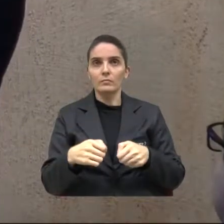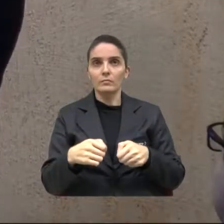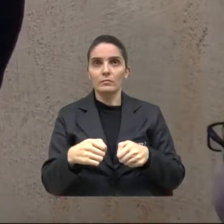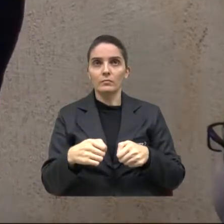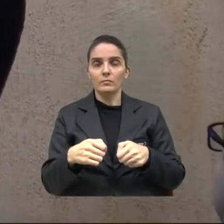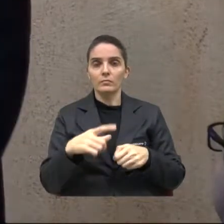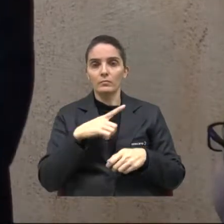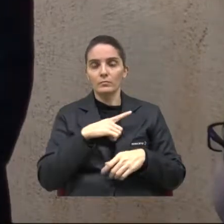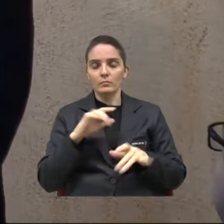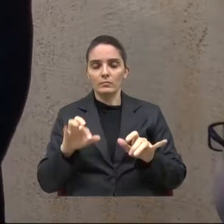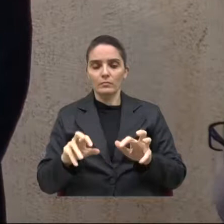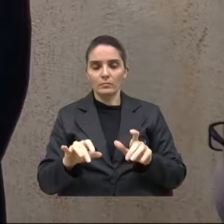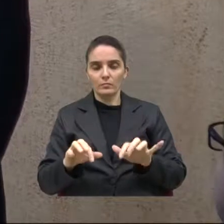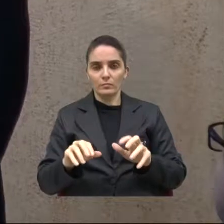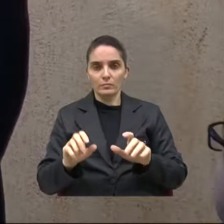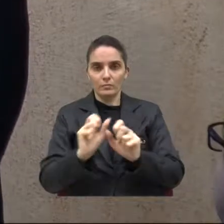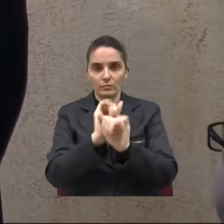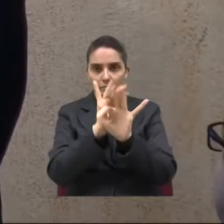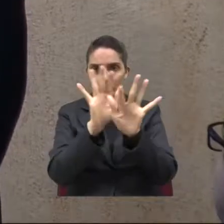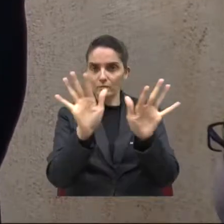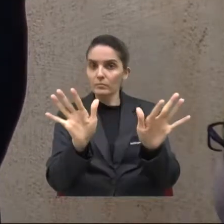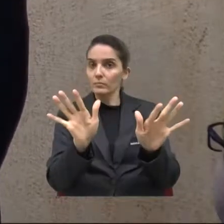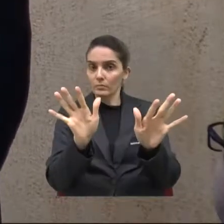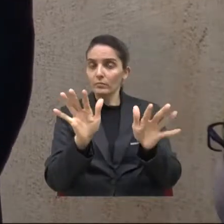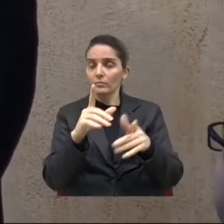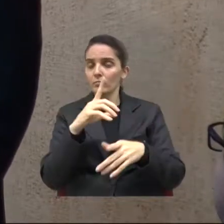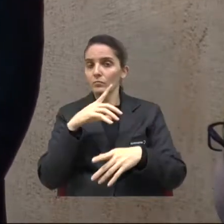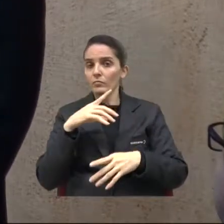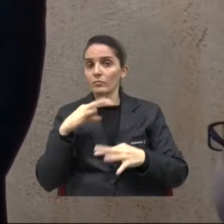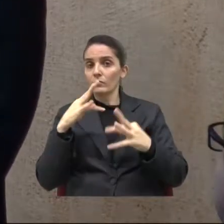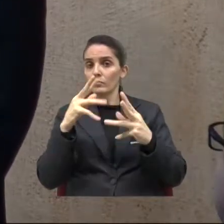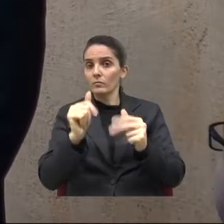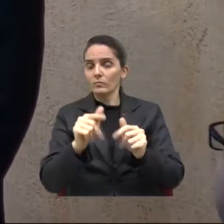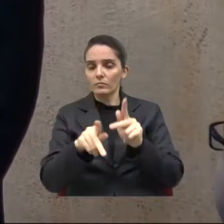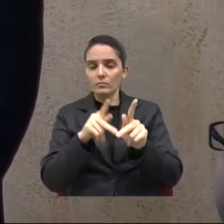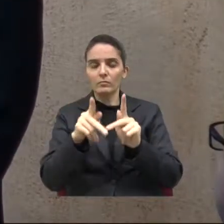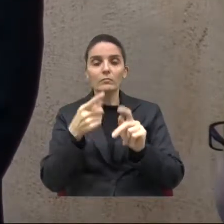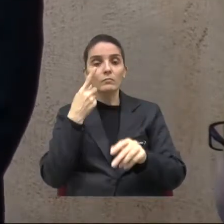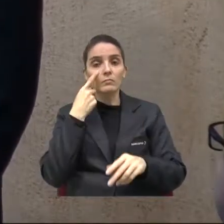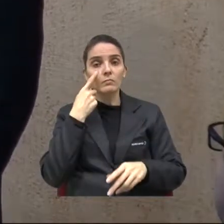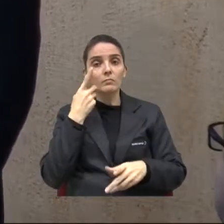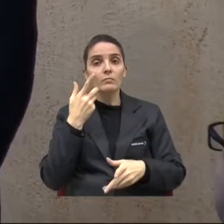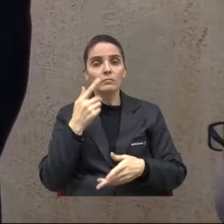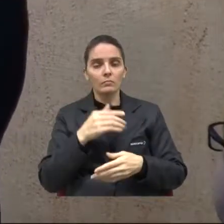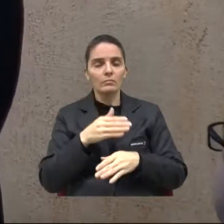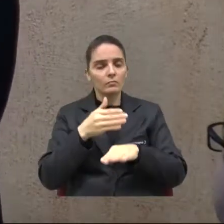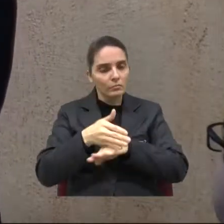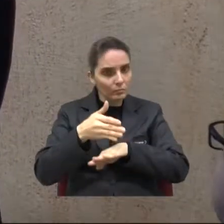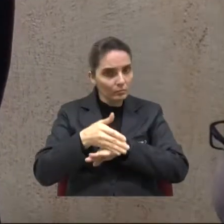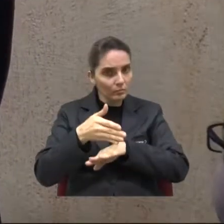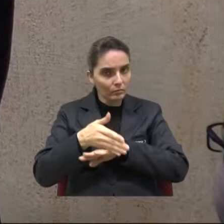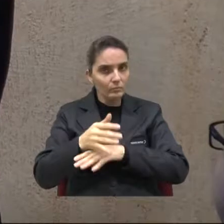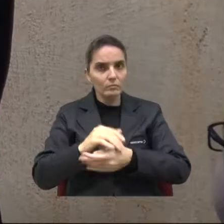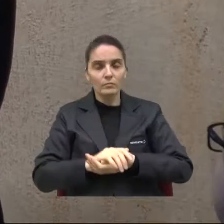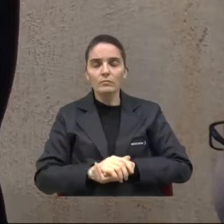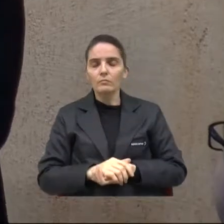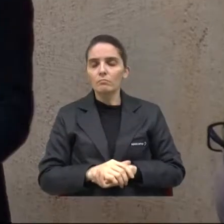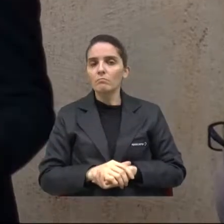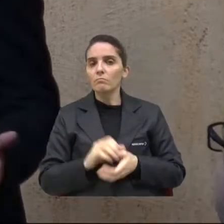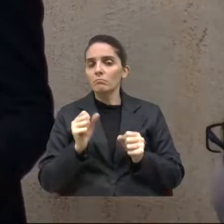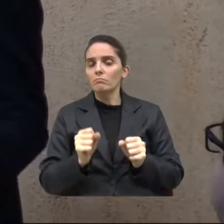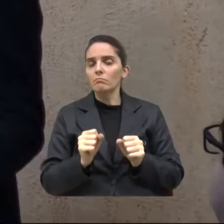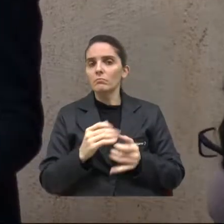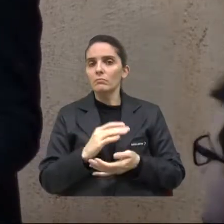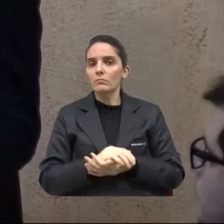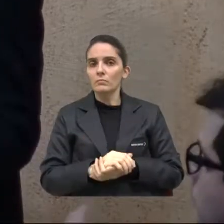no portal da transparência, para que toda a população possa ter acesso, não somente os vereadores, uma